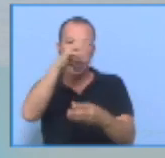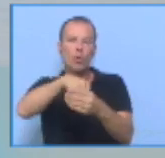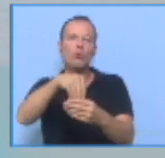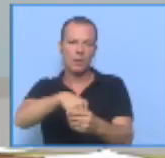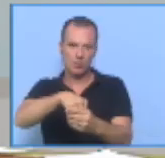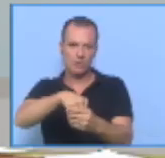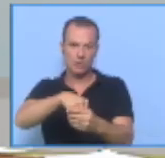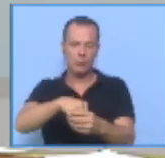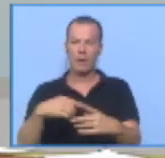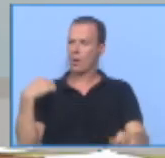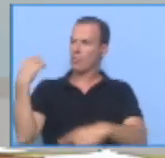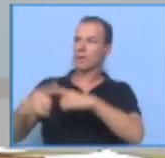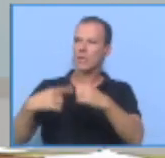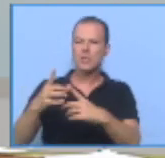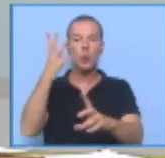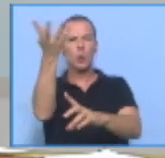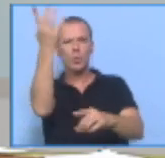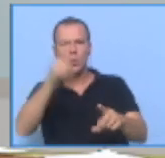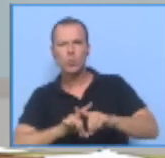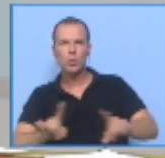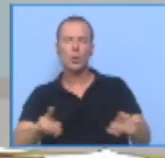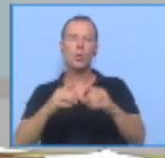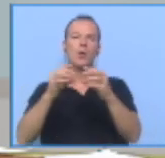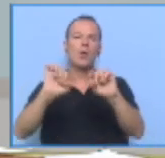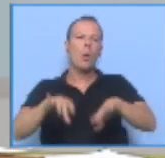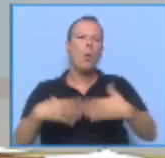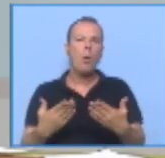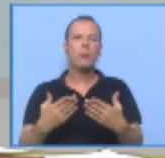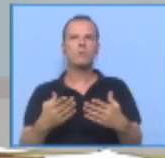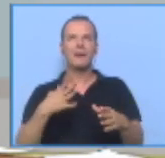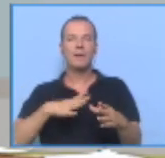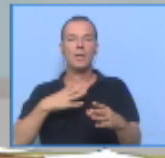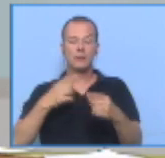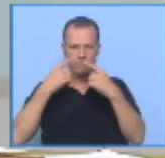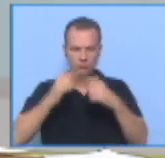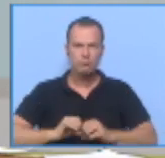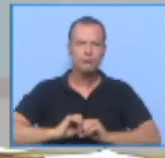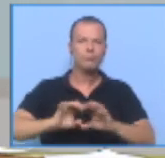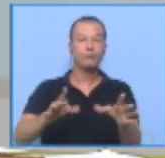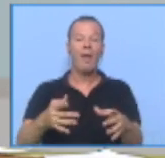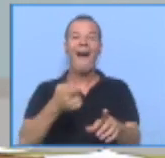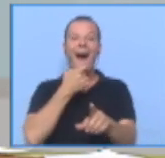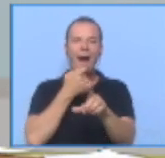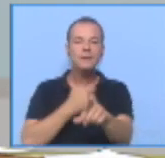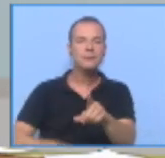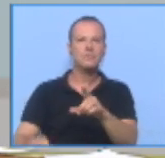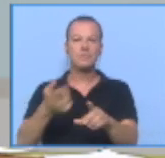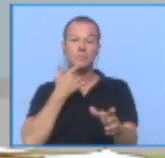contexto, noutra tradição cultural, querendo transmitir certas coisas que nós temos que perceber o